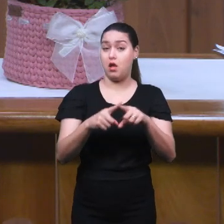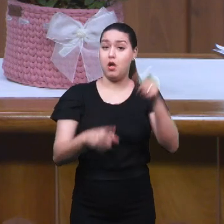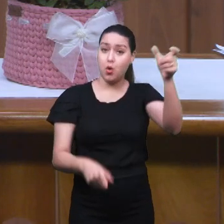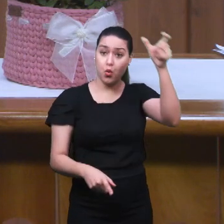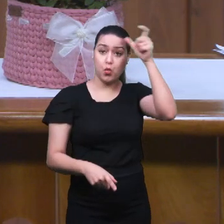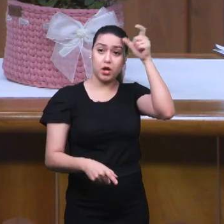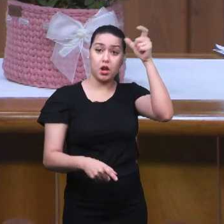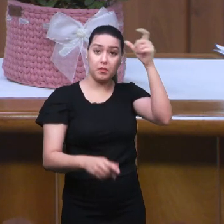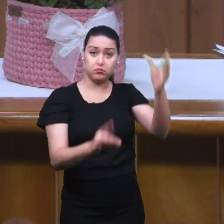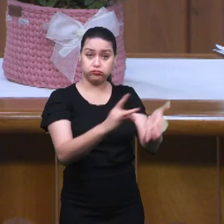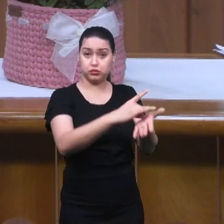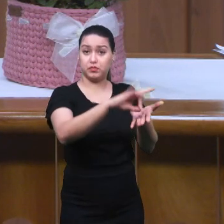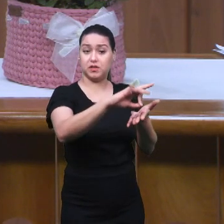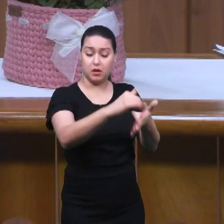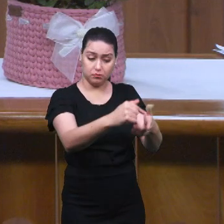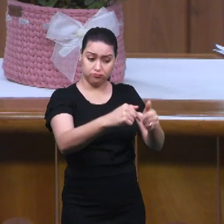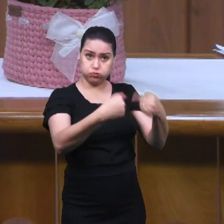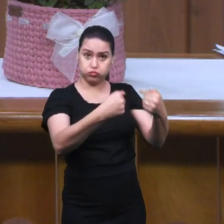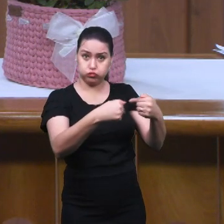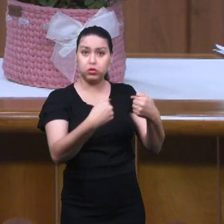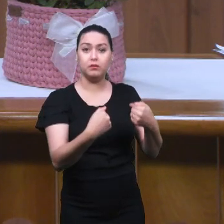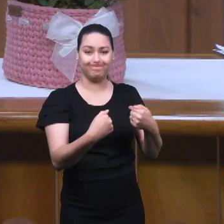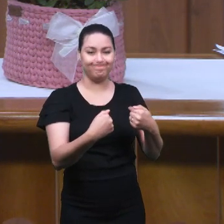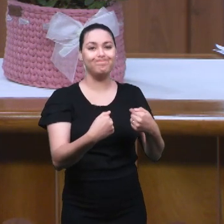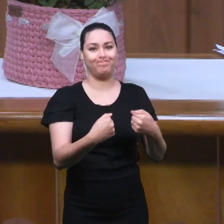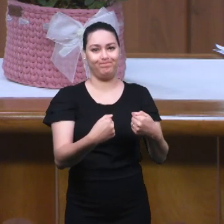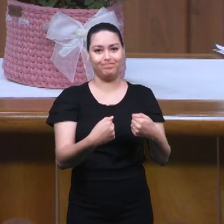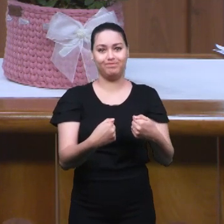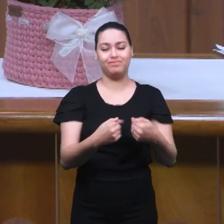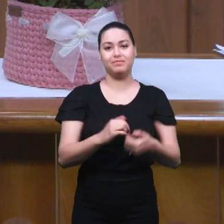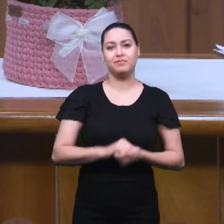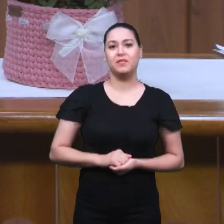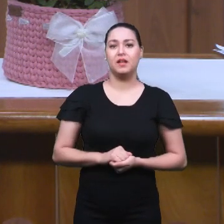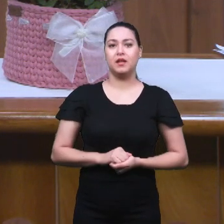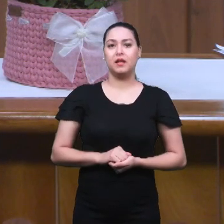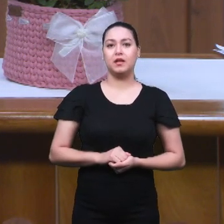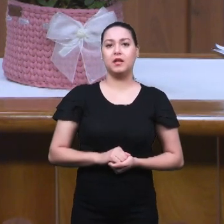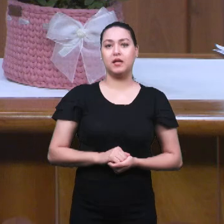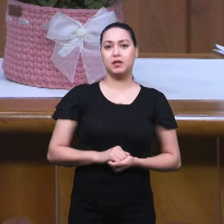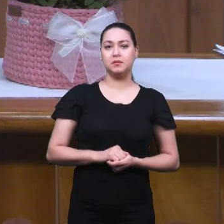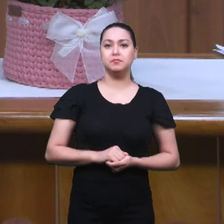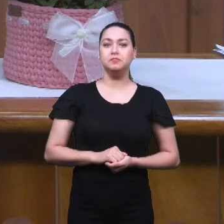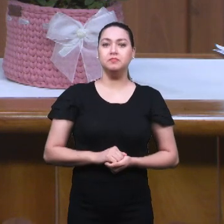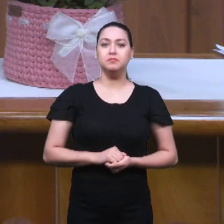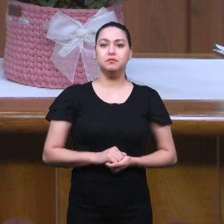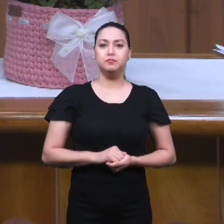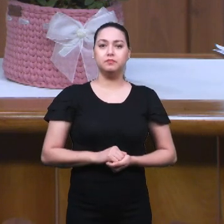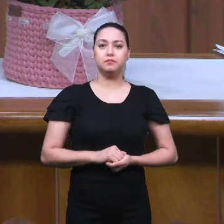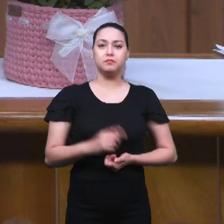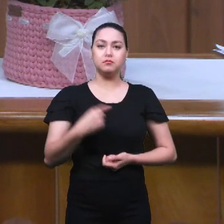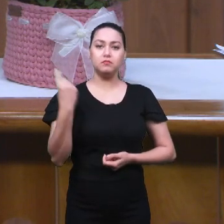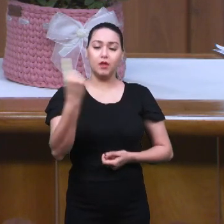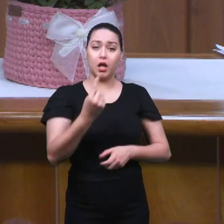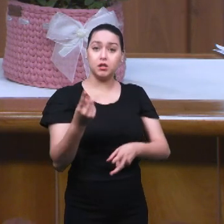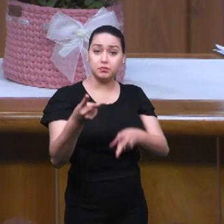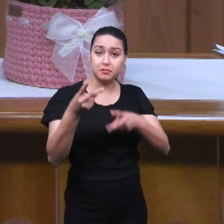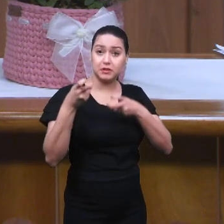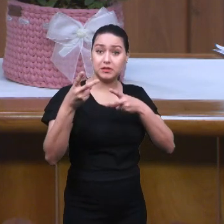vemos vamos dizer, não é a coincidência, nós vemos aquilo que